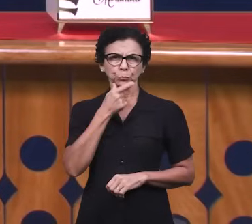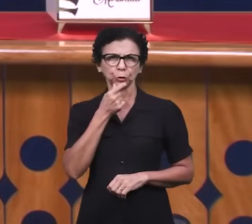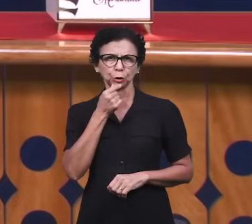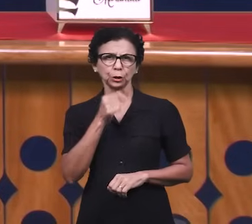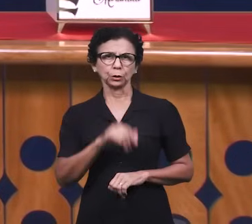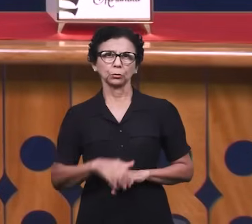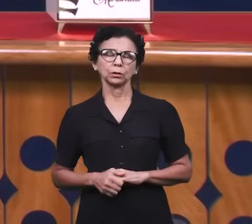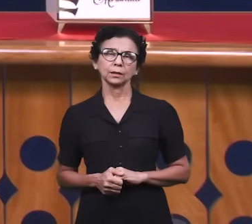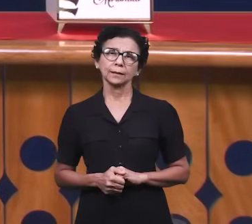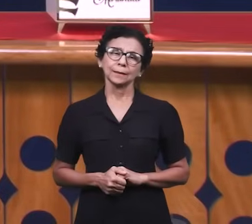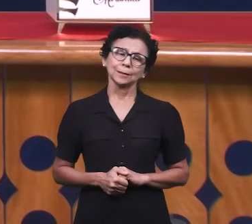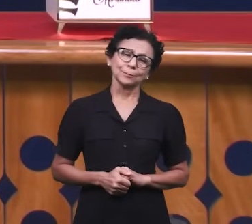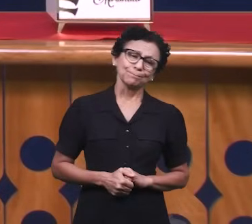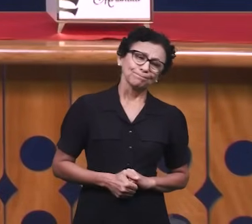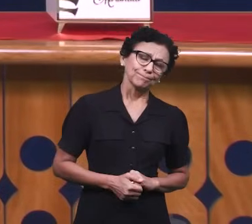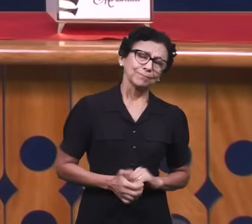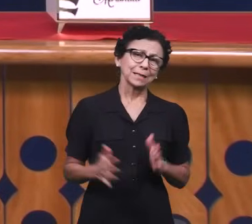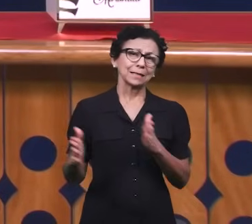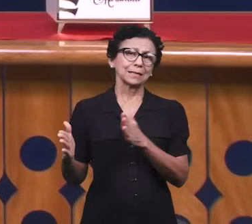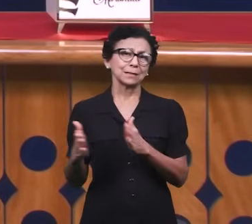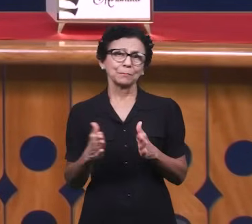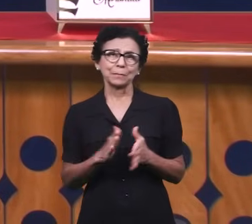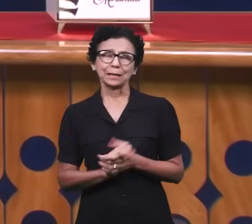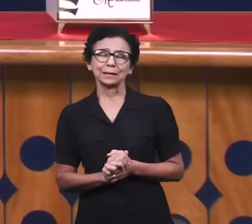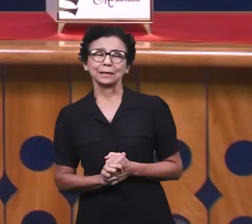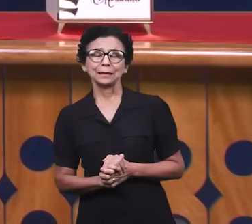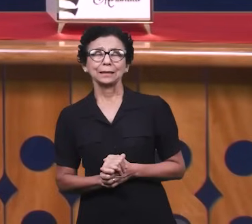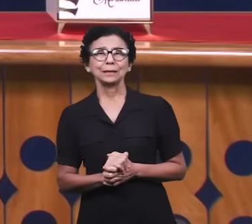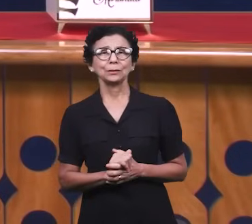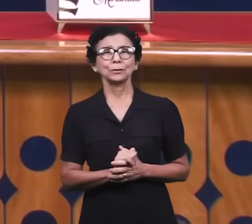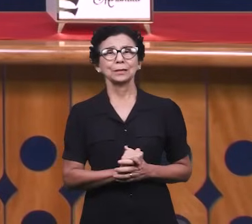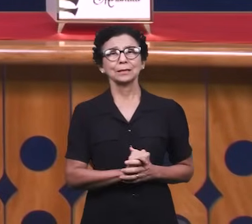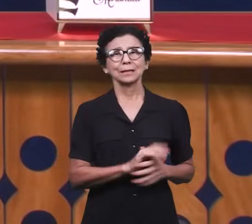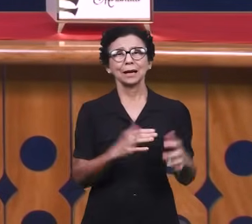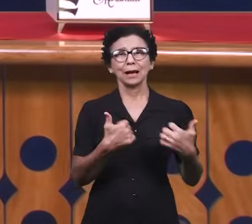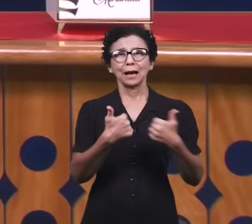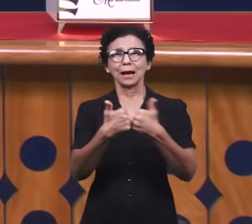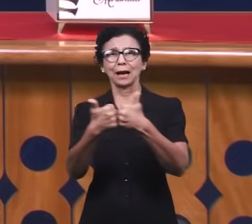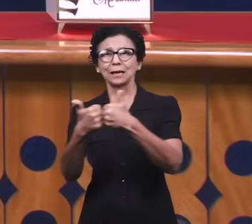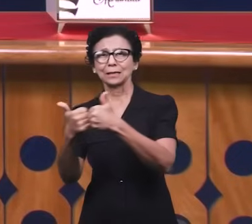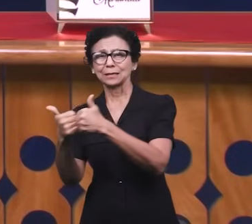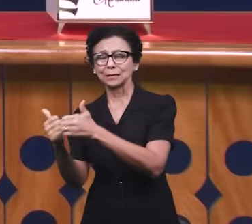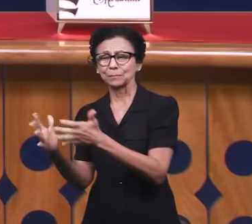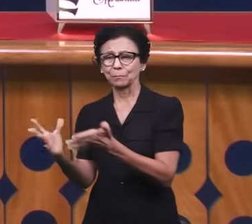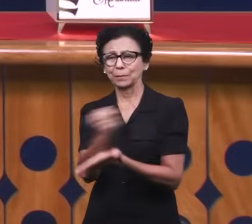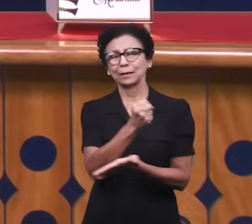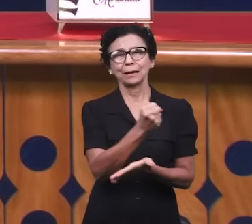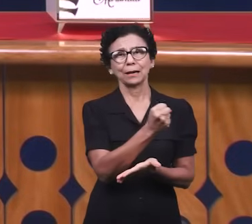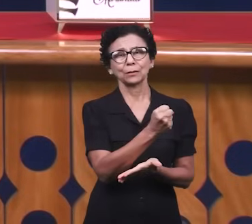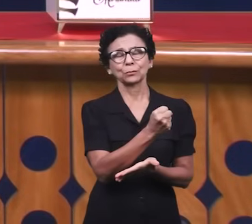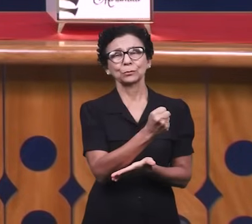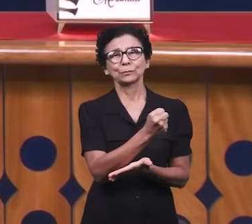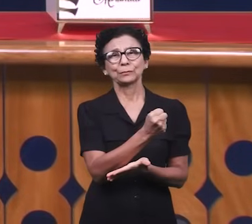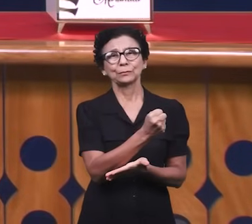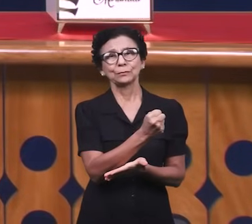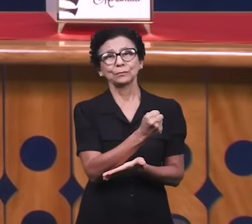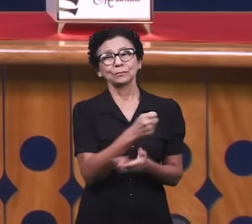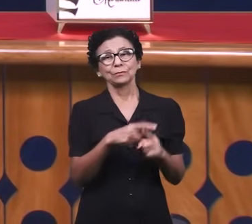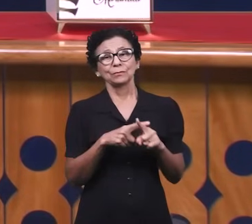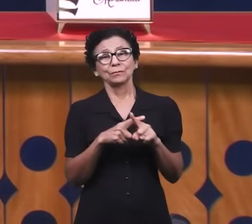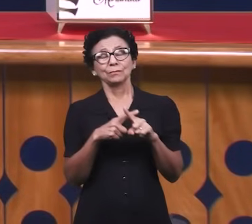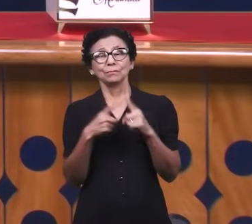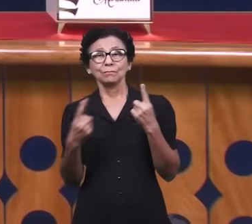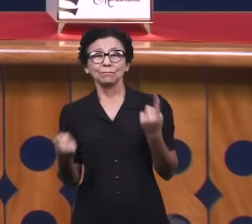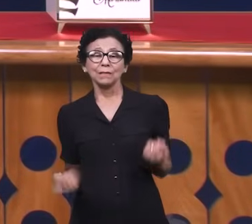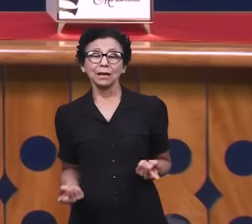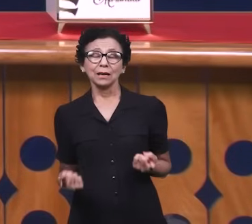arca, mas Israel estava completamente desviado da presença do Senhor. Podemos dizer que eles